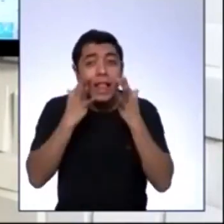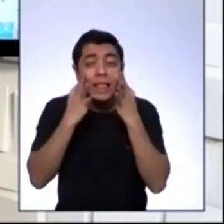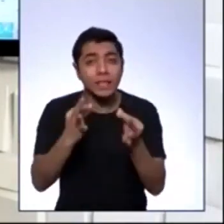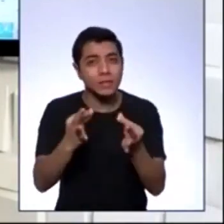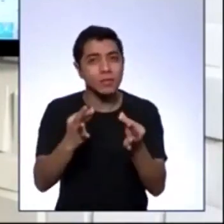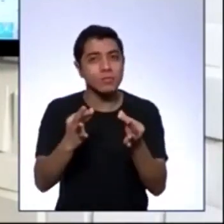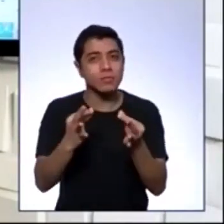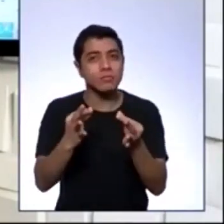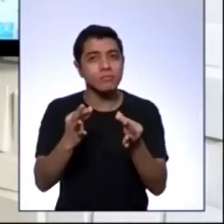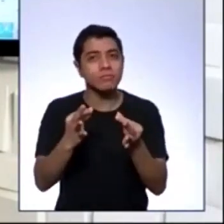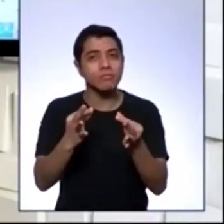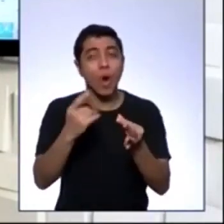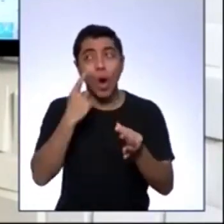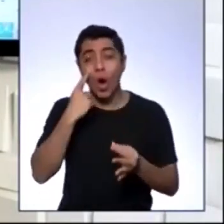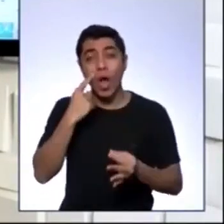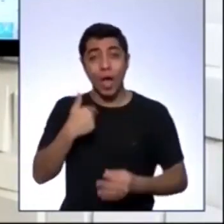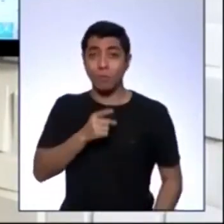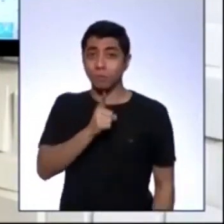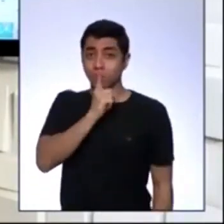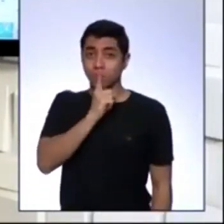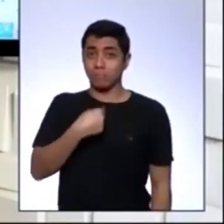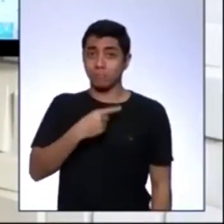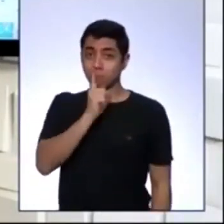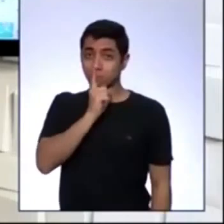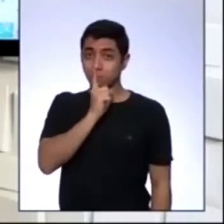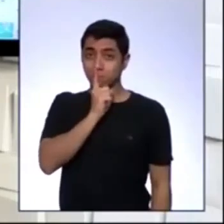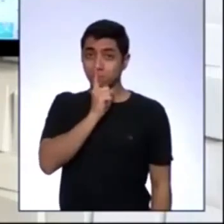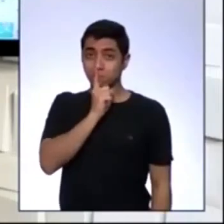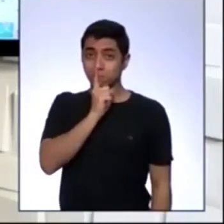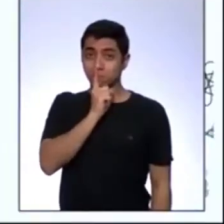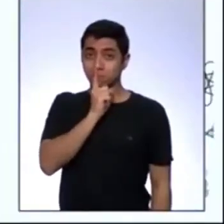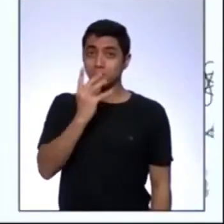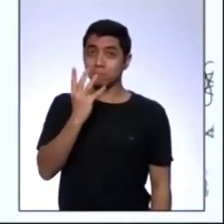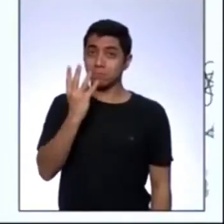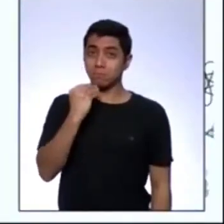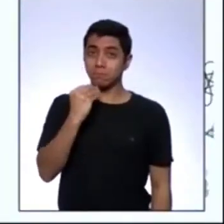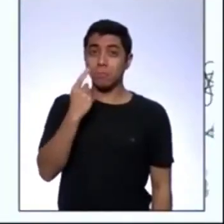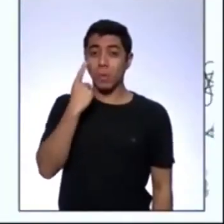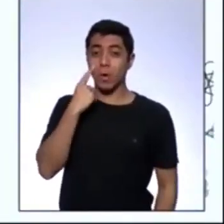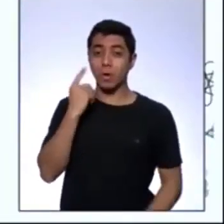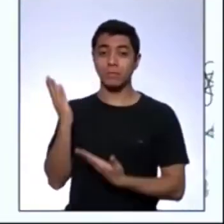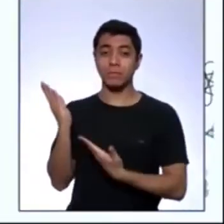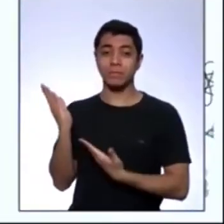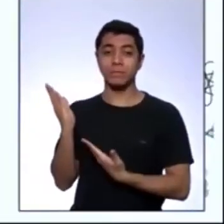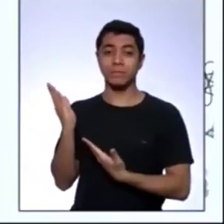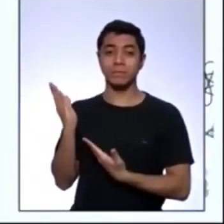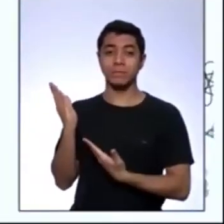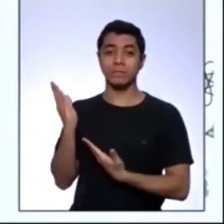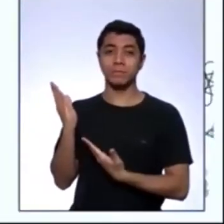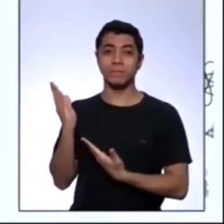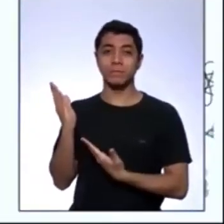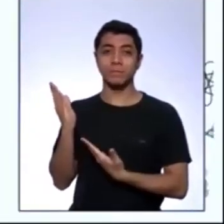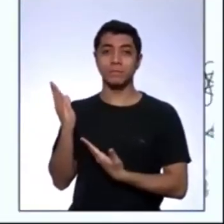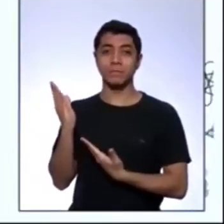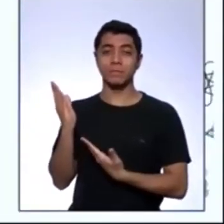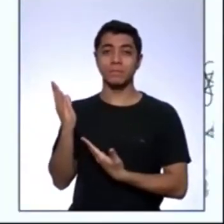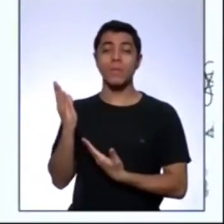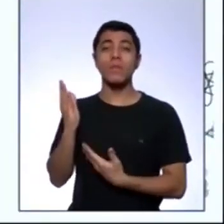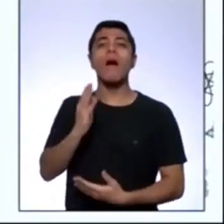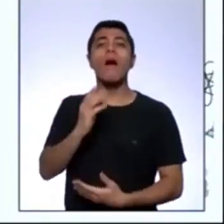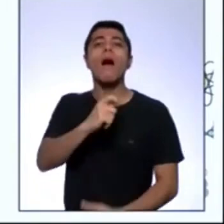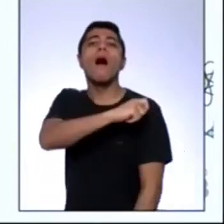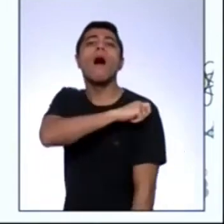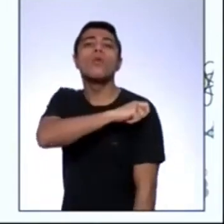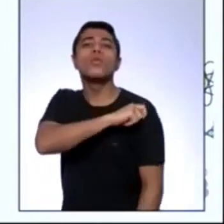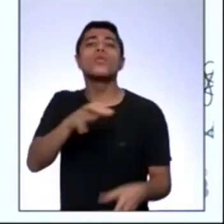e eu vou procurar ficar quieto Vou ficar quieto aqui ó ó Quantos alunos têm eu nem decorei você tem que me ajudar quanto os